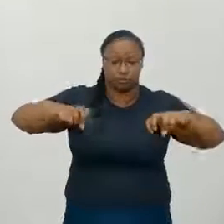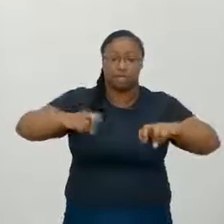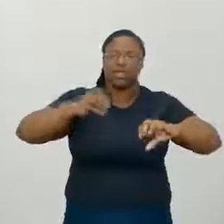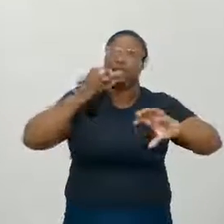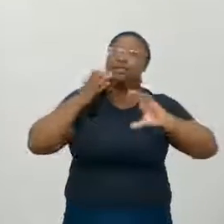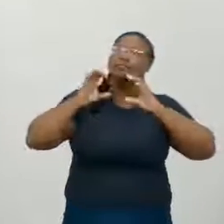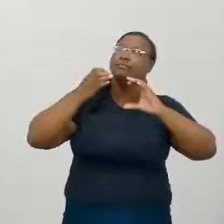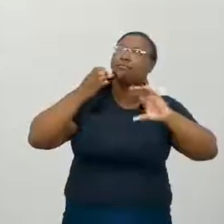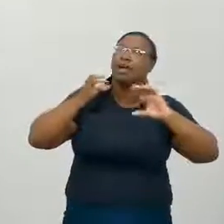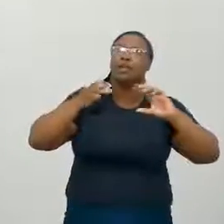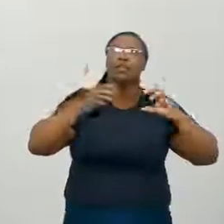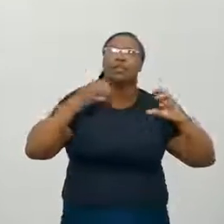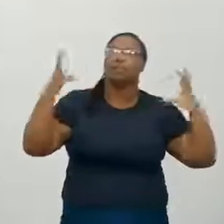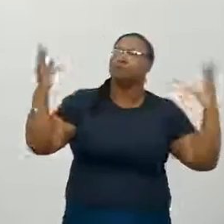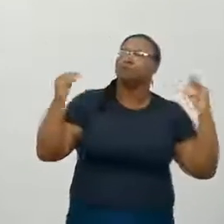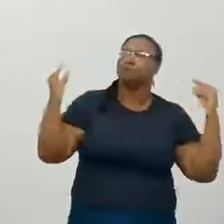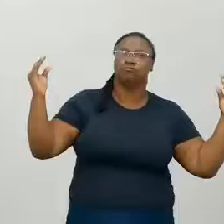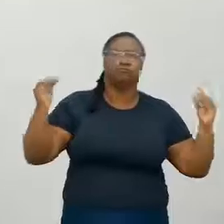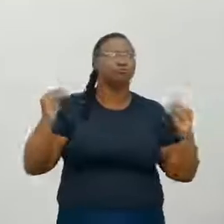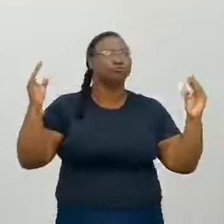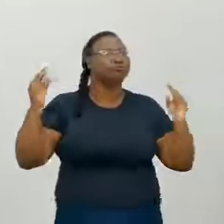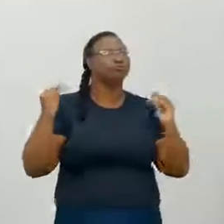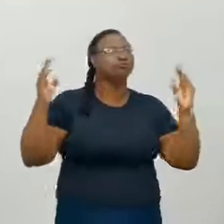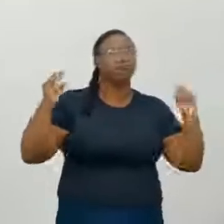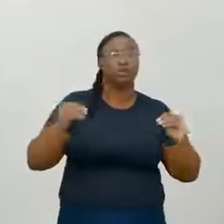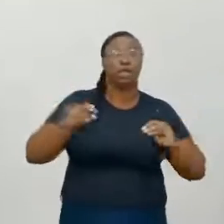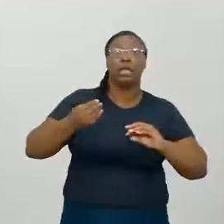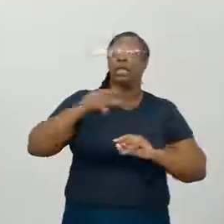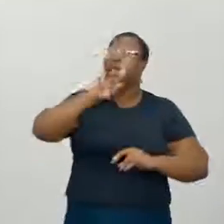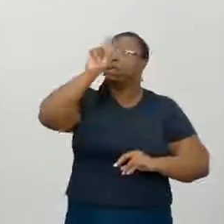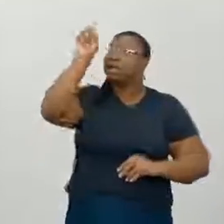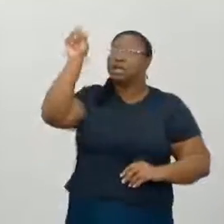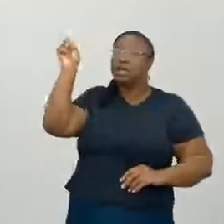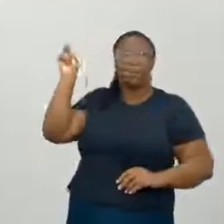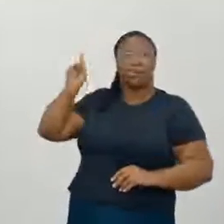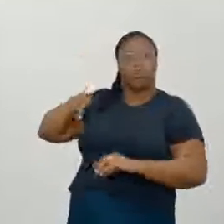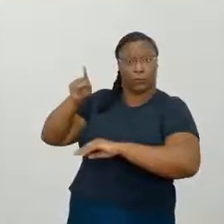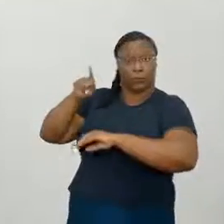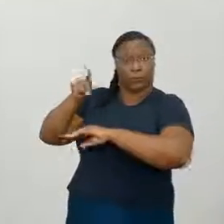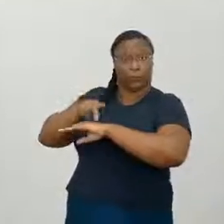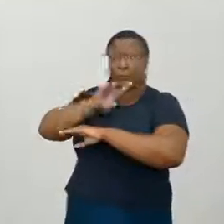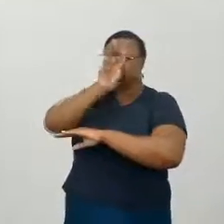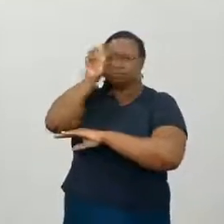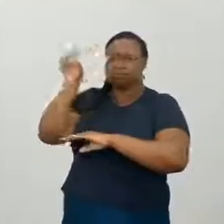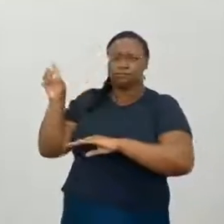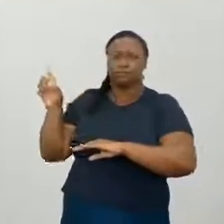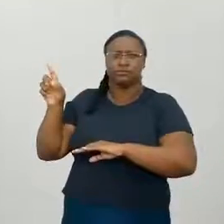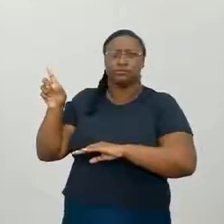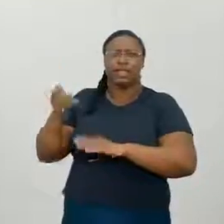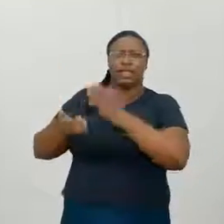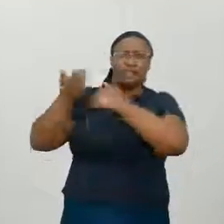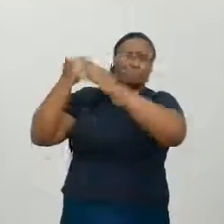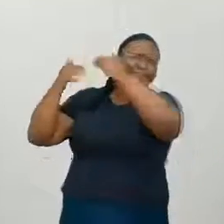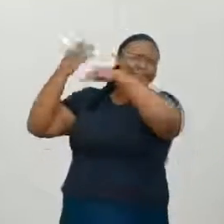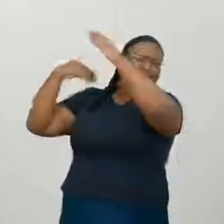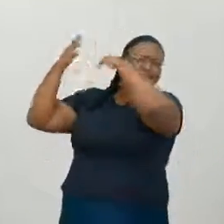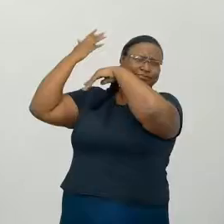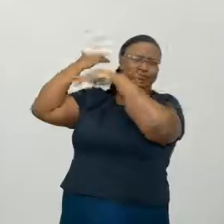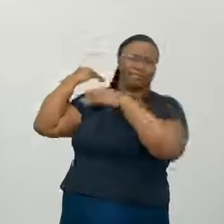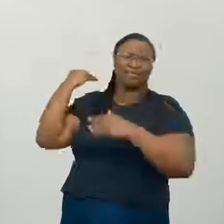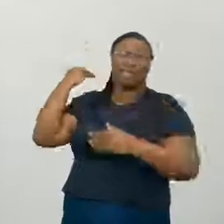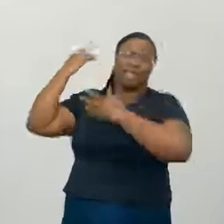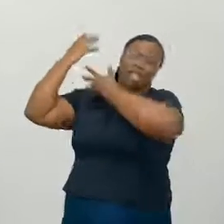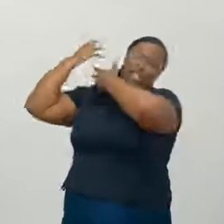você está fazendo, Sim. Isso remete a festas da Europa, Correto. Né, do final da Idade Média, né, então coisas que a